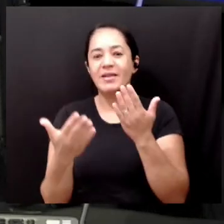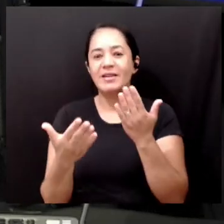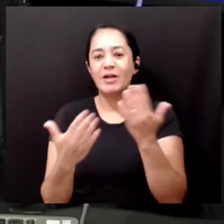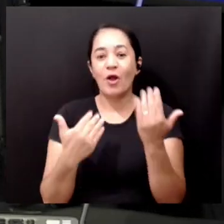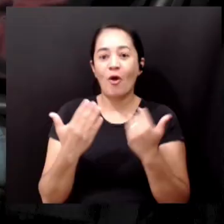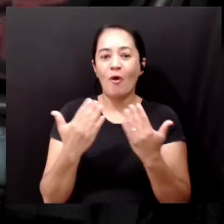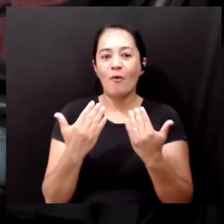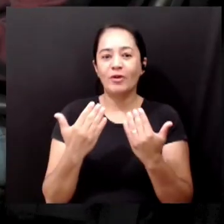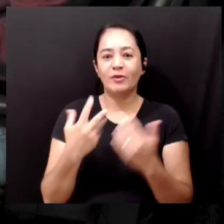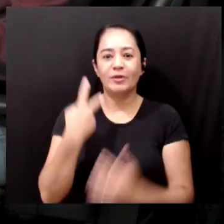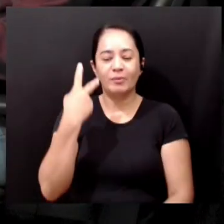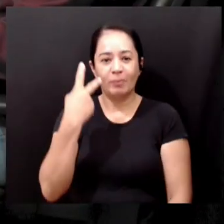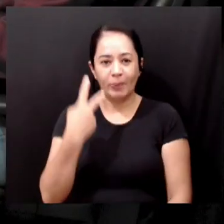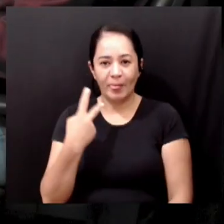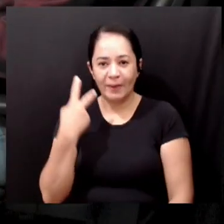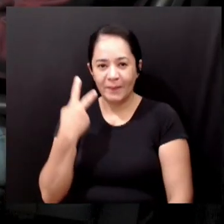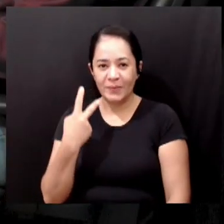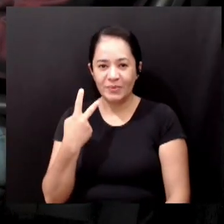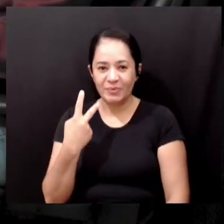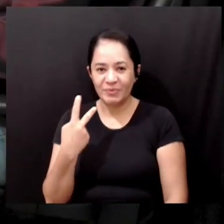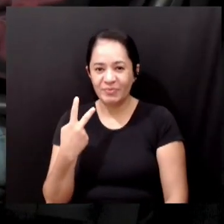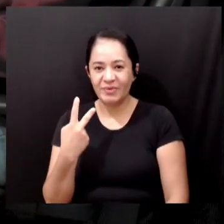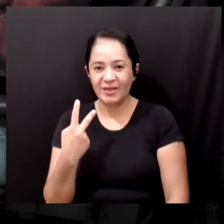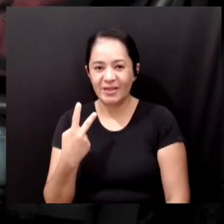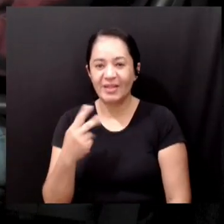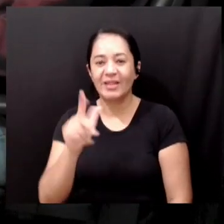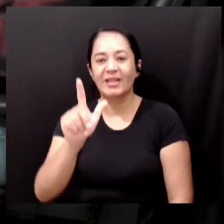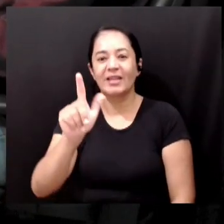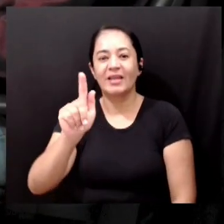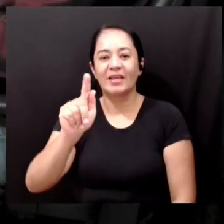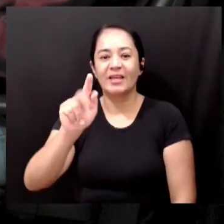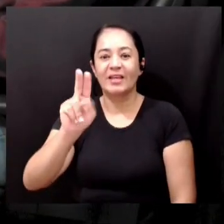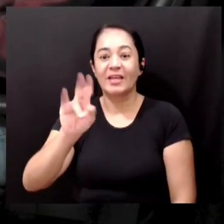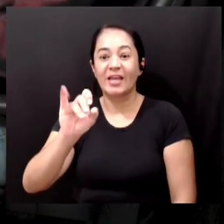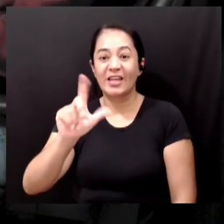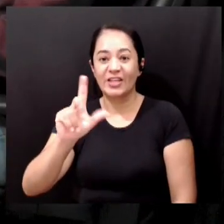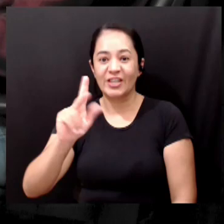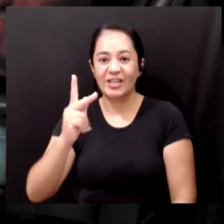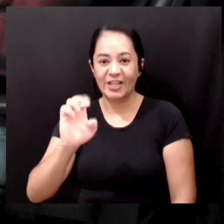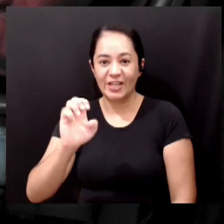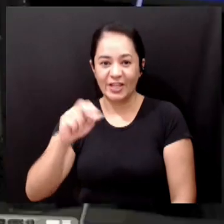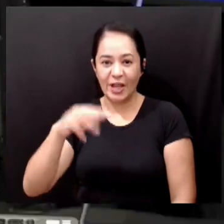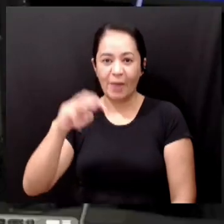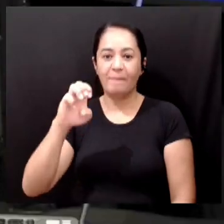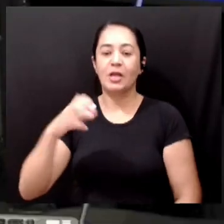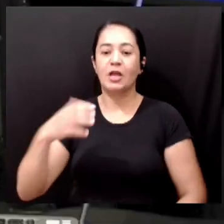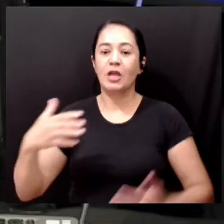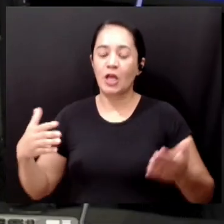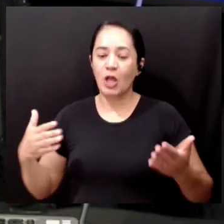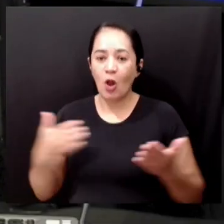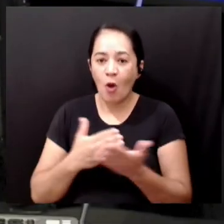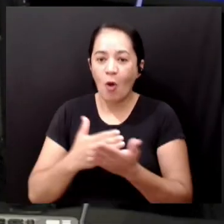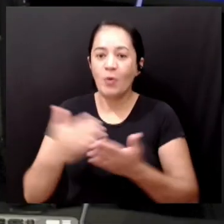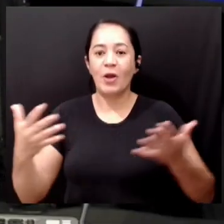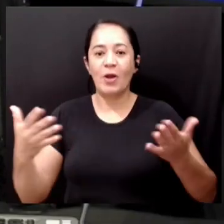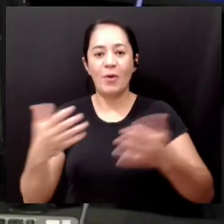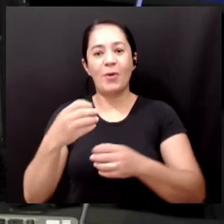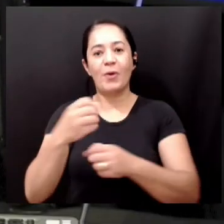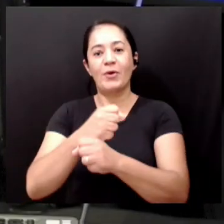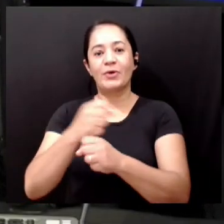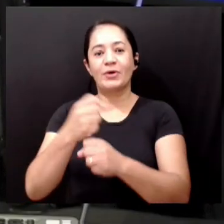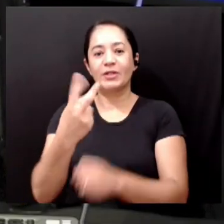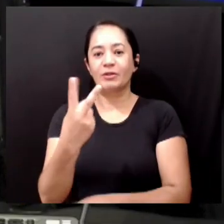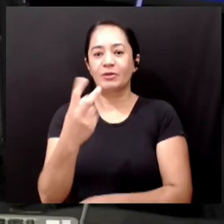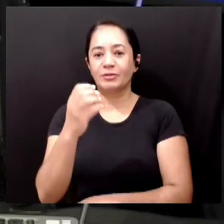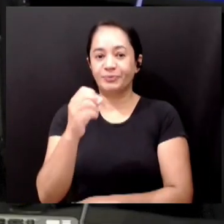vereador Guilherme Teixeira, que chega à Câmara agora em 2025, e como é de praxe, eu vou fazer